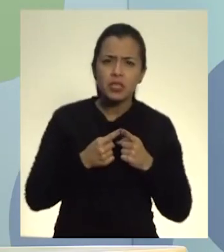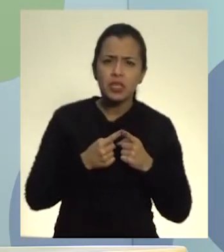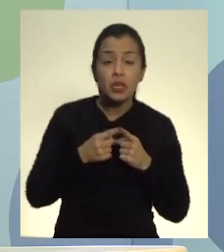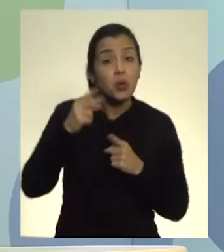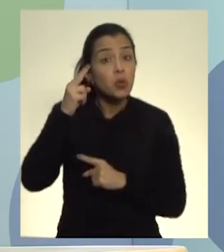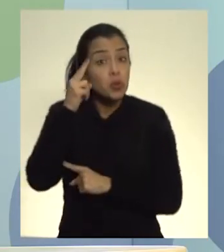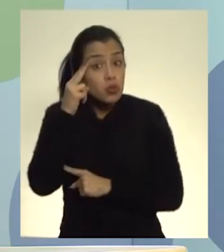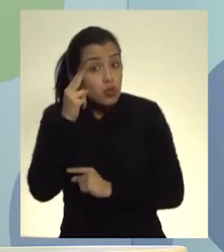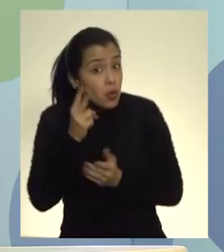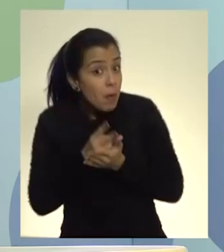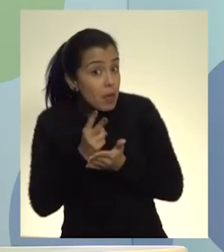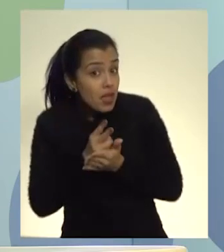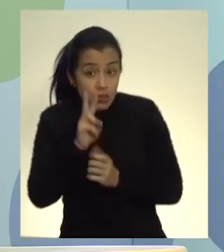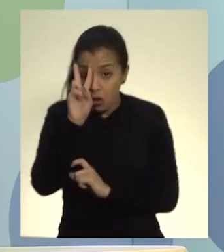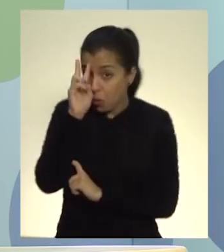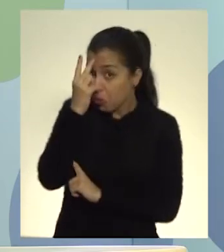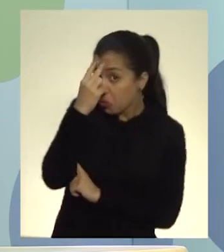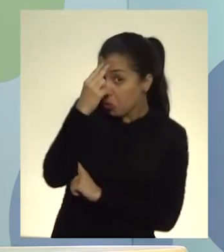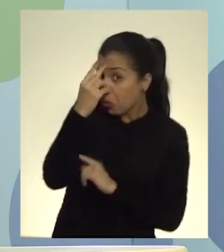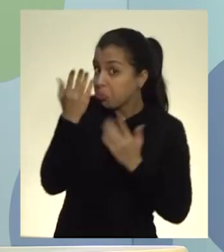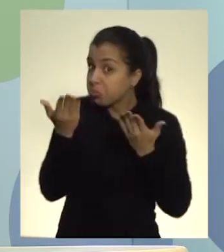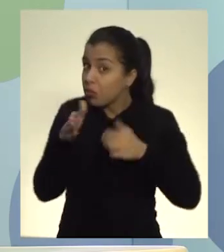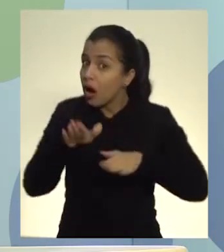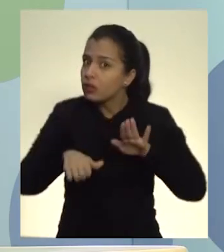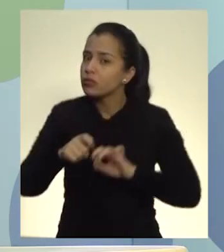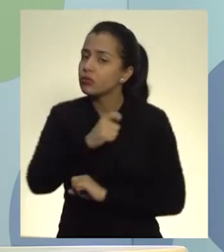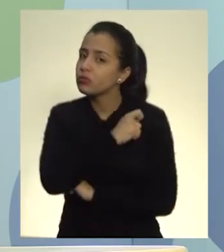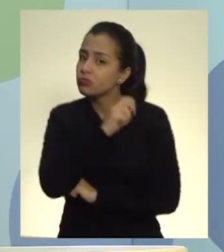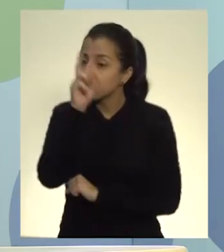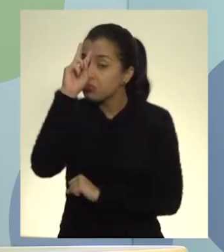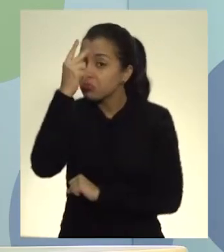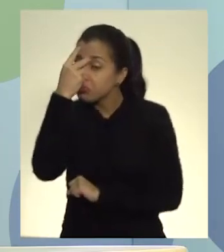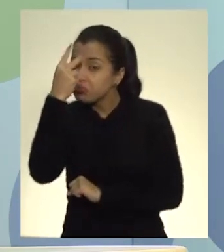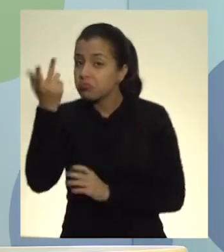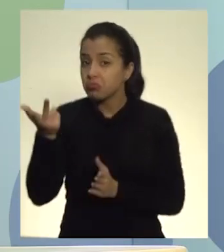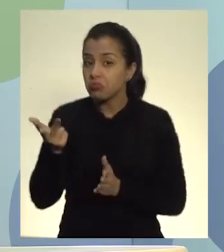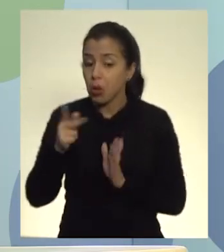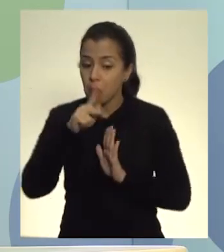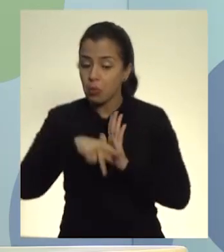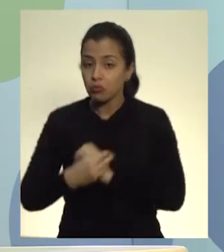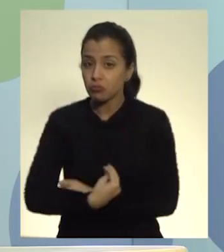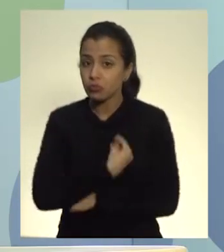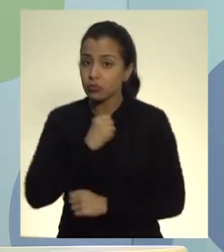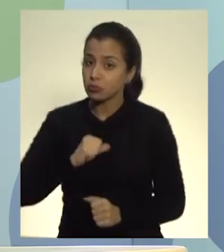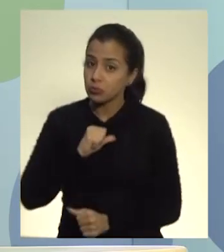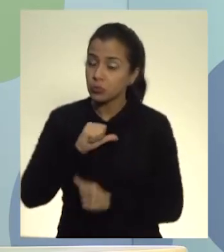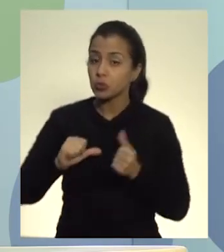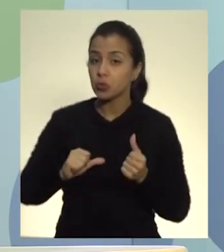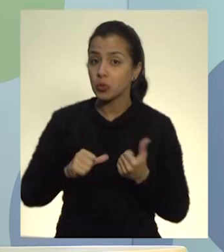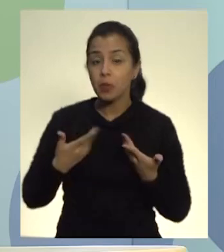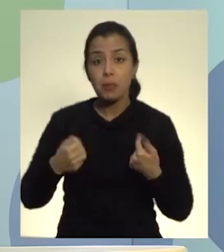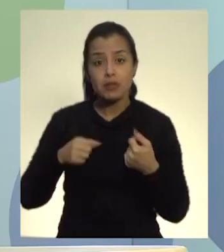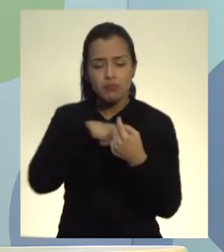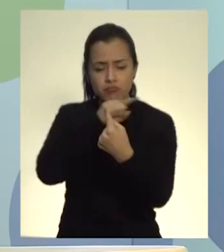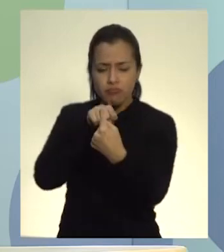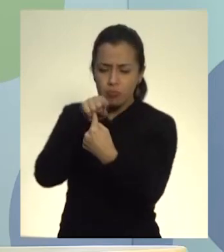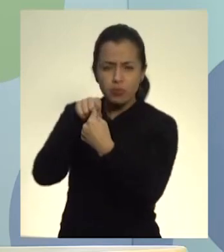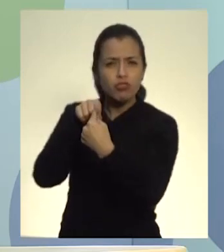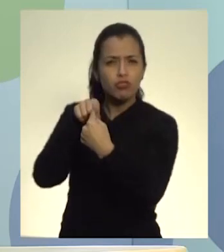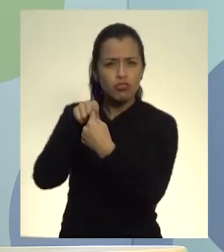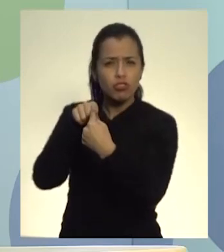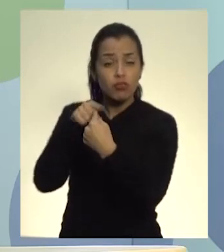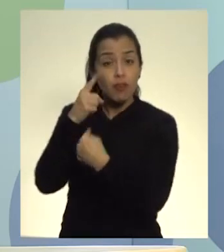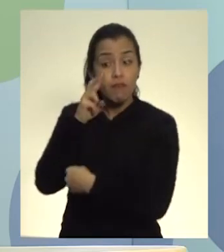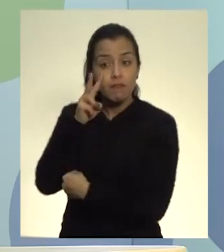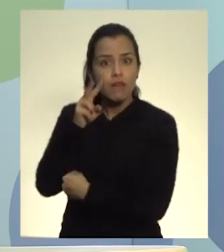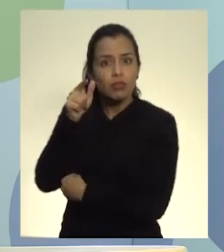muitos estudantes podem ter mudado o projeto de vida, mudado o sonho, olhar os objetivos. Às vezes, quando a gente